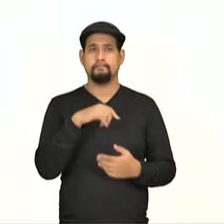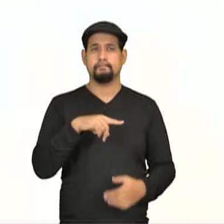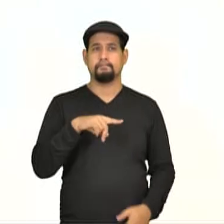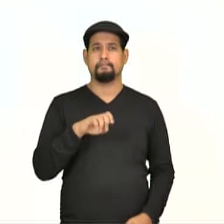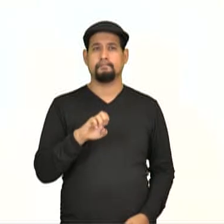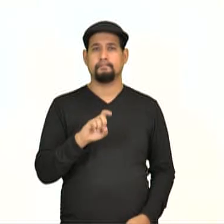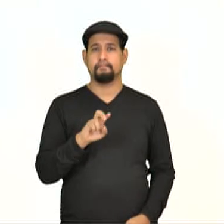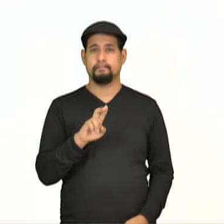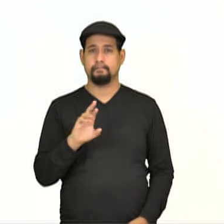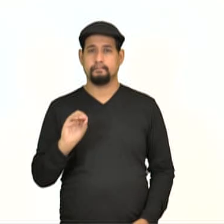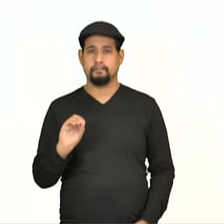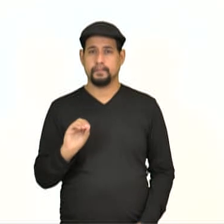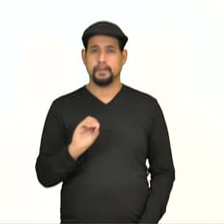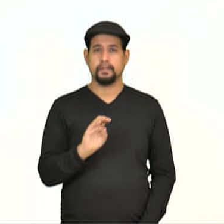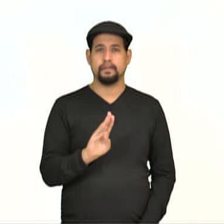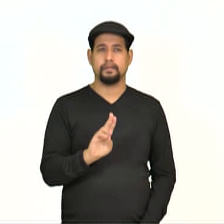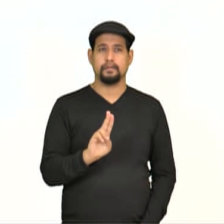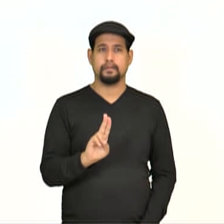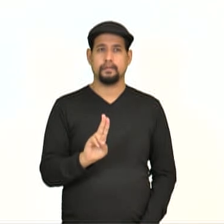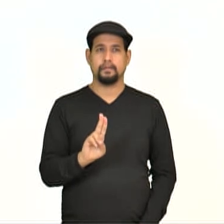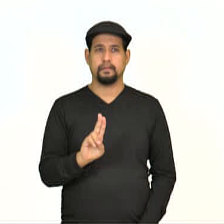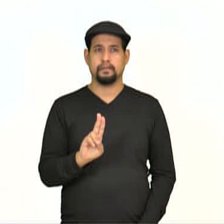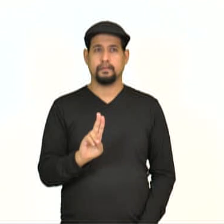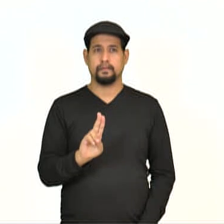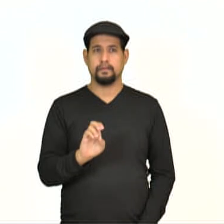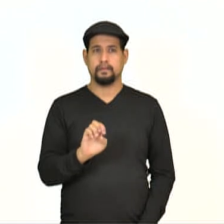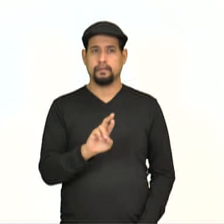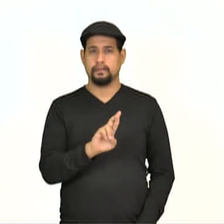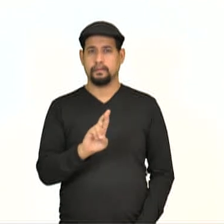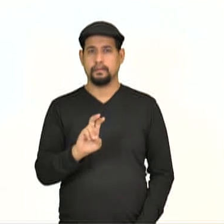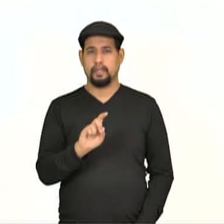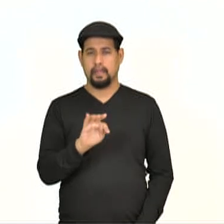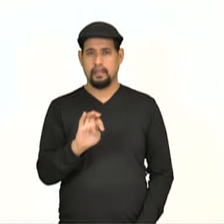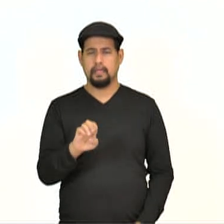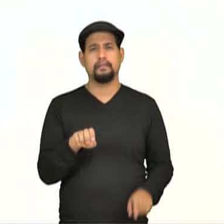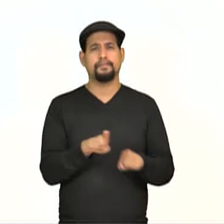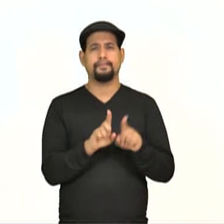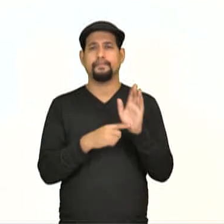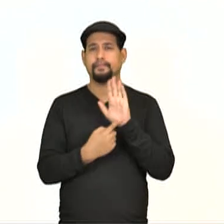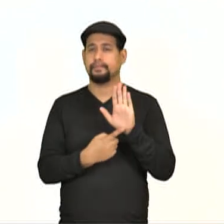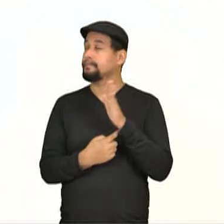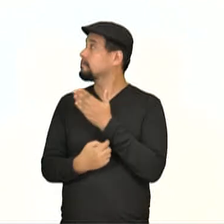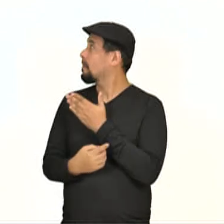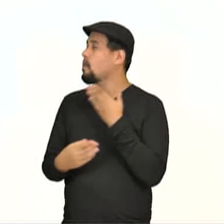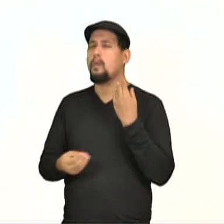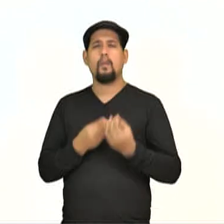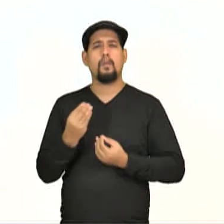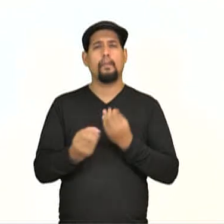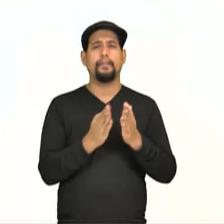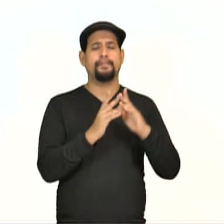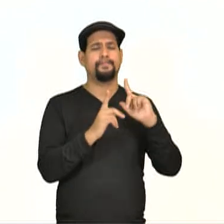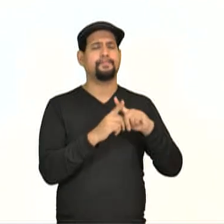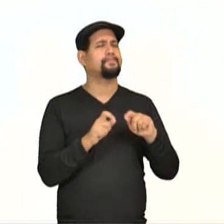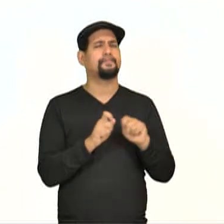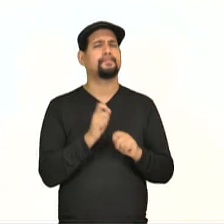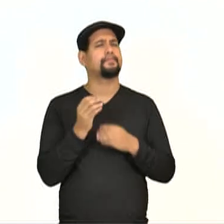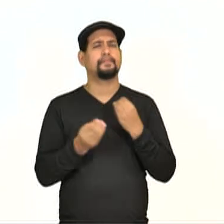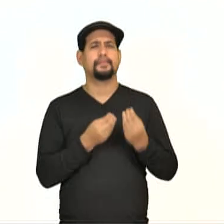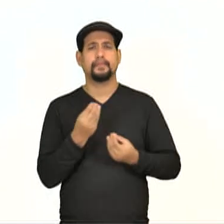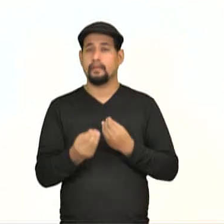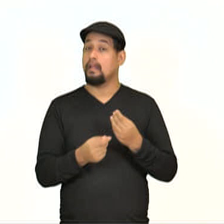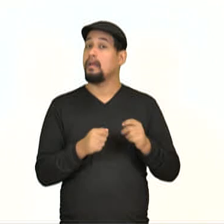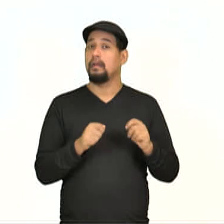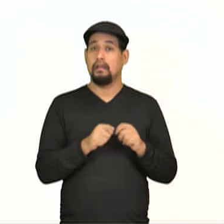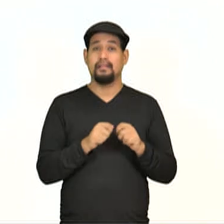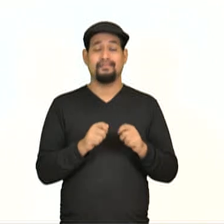Pedro Burrighetti. Então veja, essa imagem aqui está mostrando como que a Igreja procedia. Ela realmente